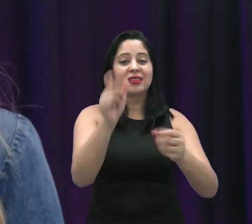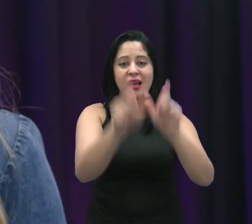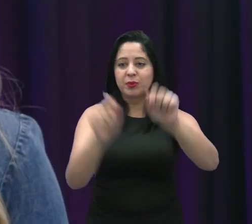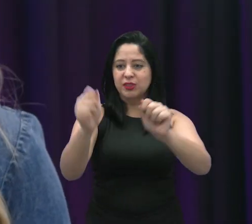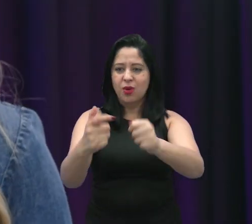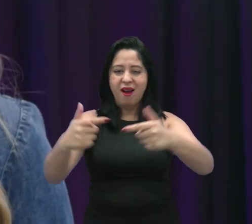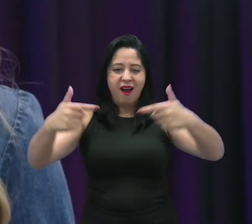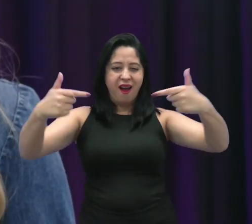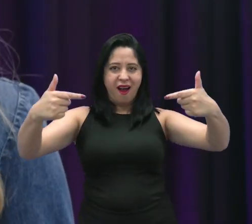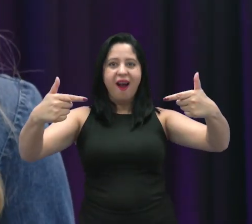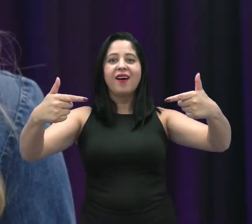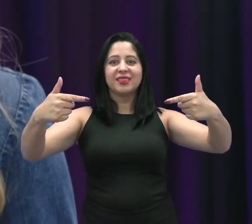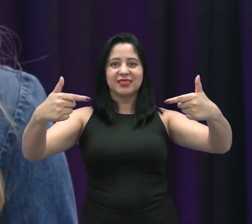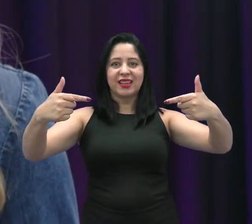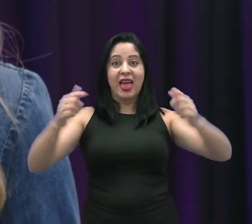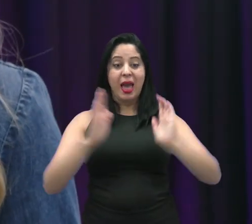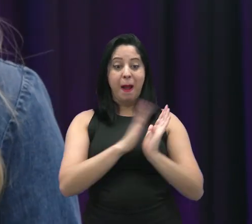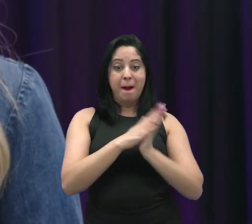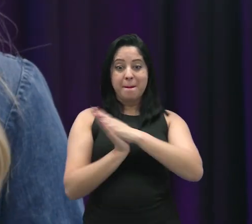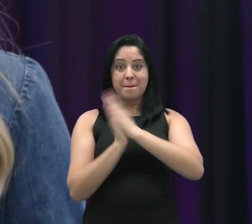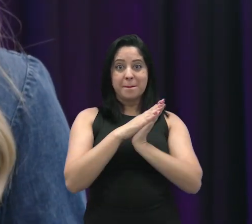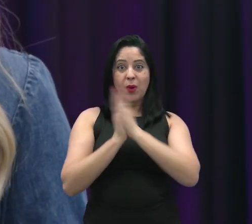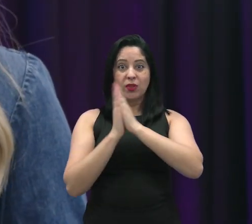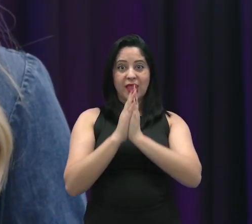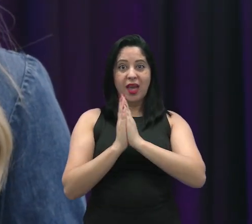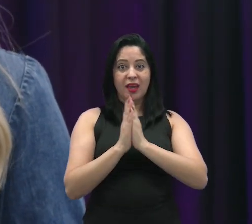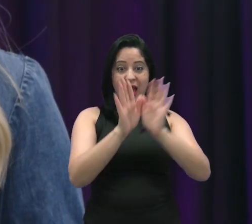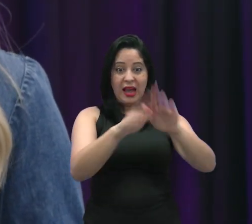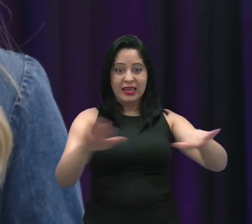onde existe dor. Voluntários do projeto doam